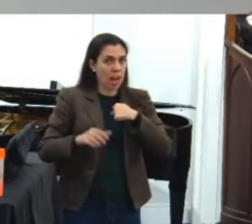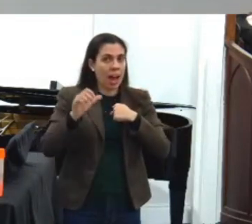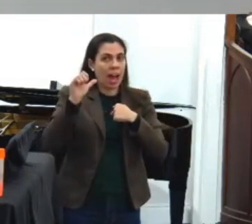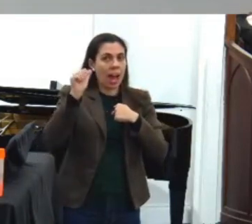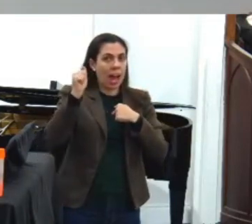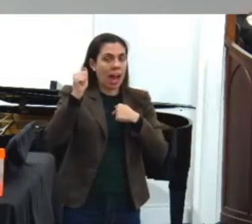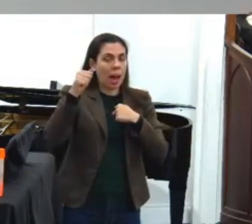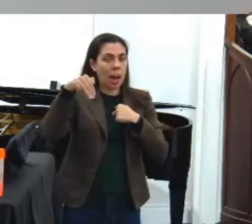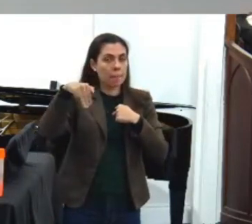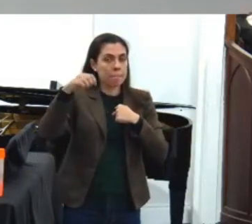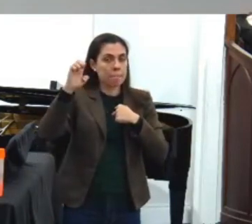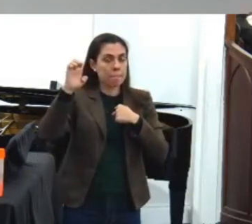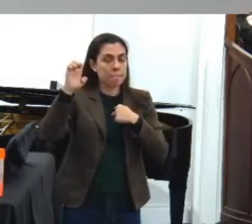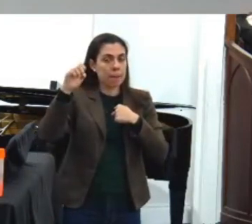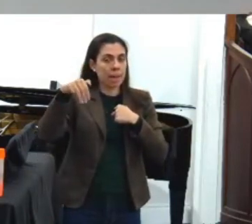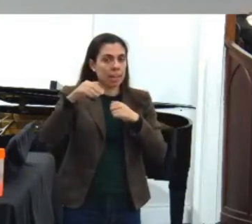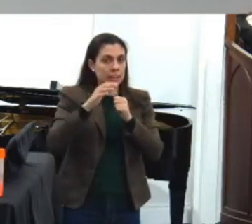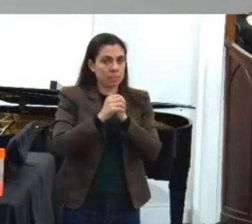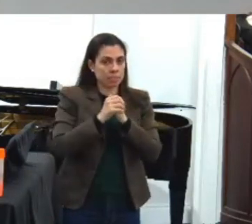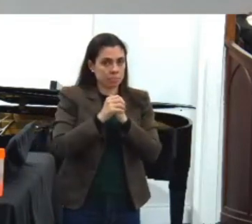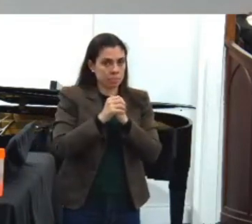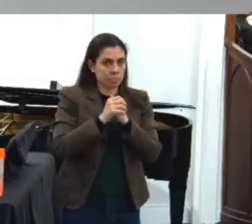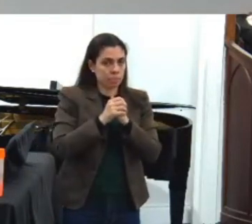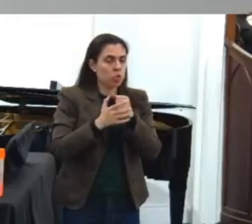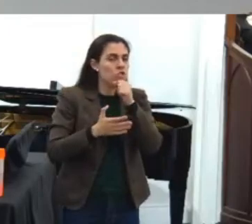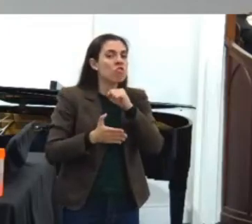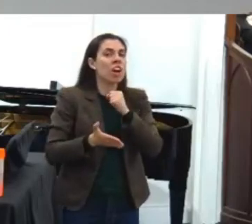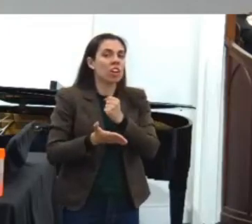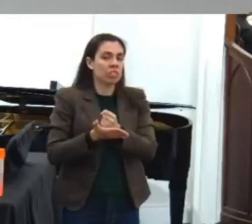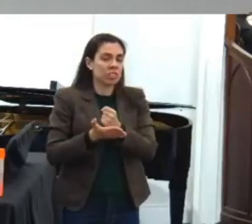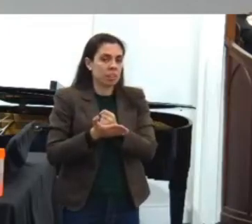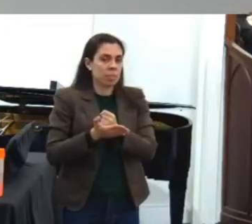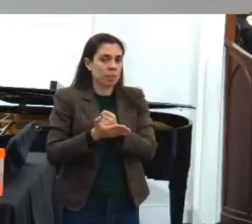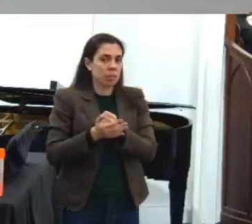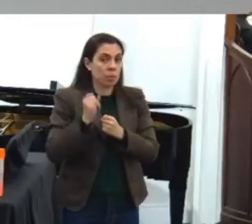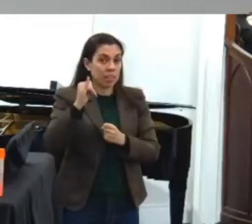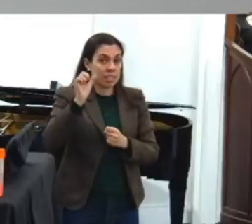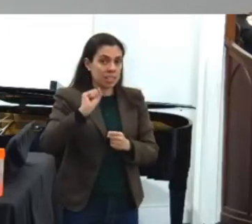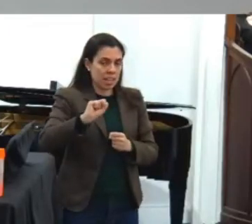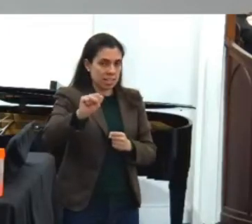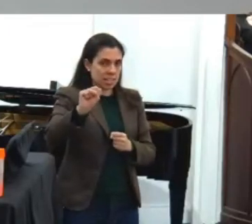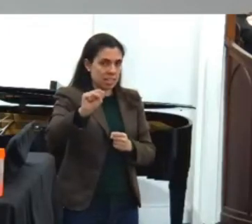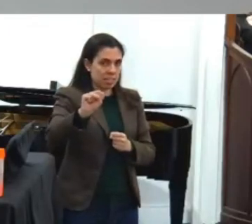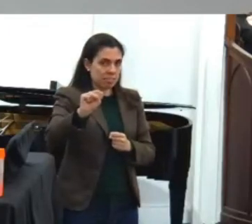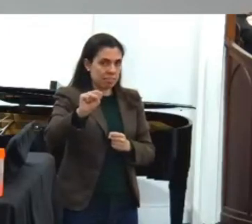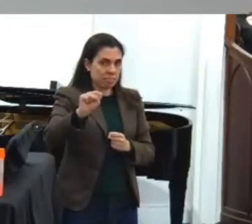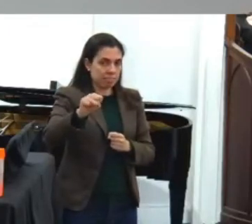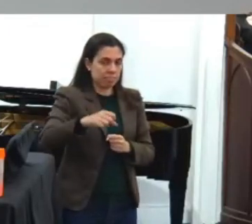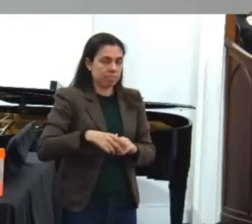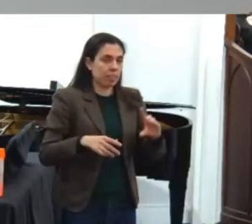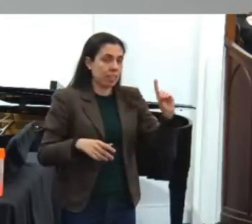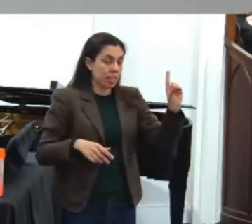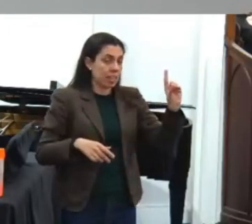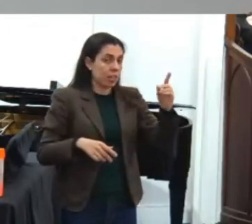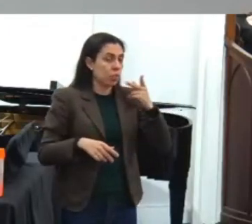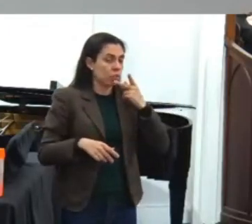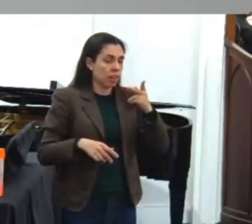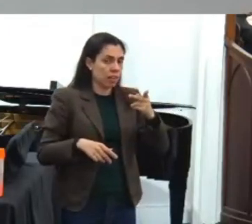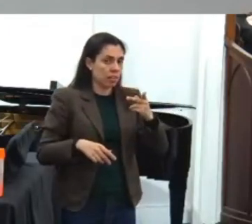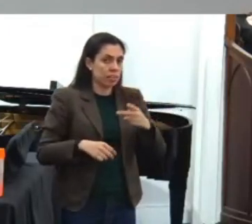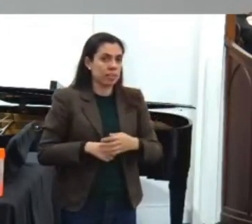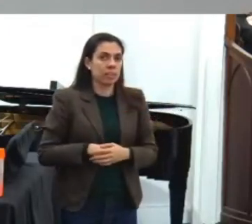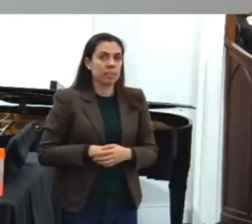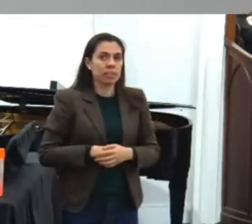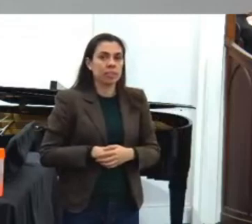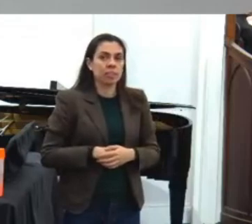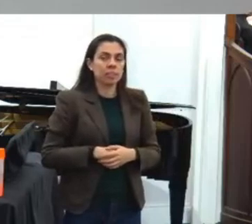verso 16, que nos diz: de sorte que aquele que se abençoar na terra,